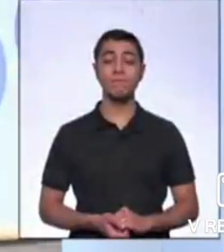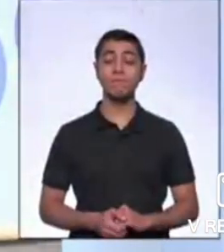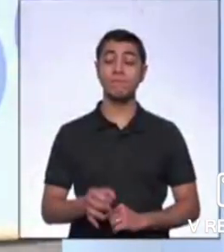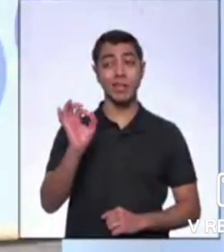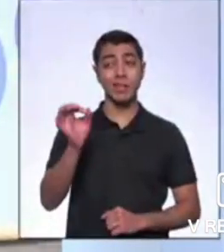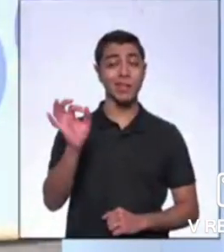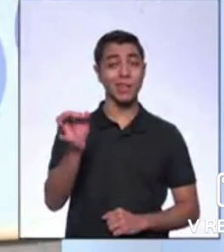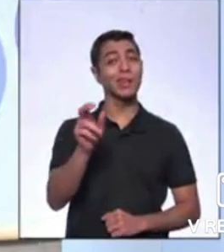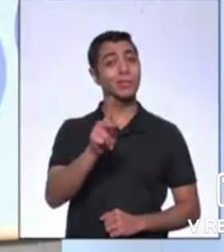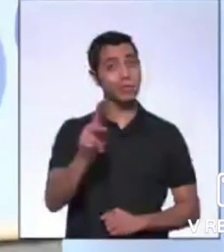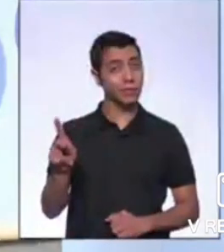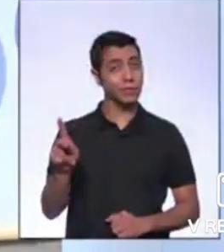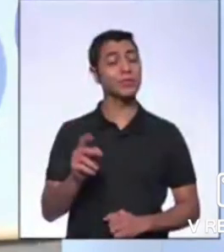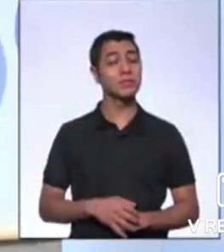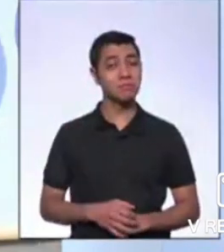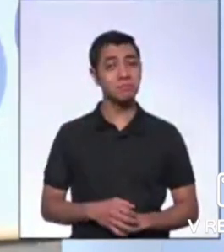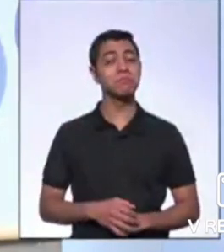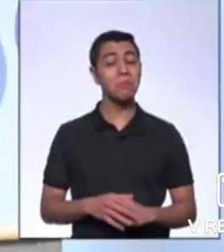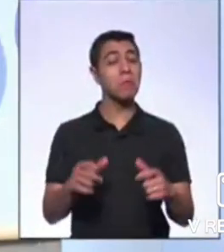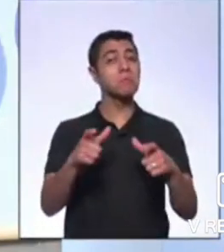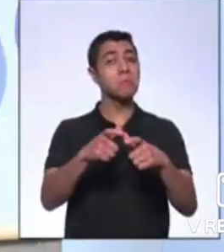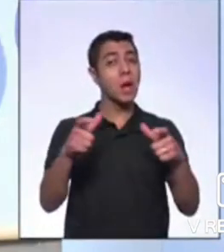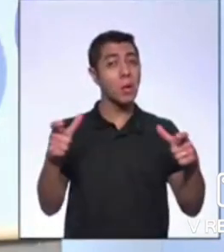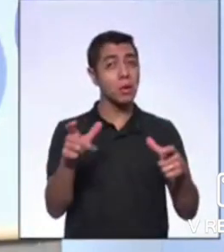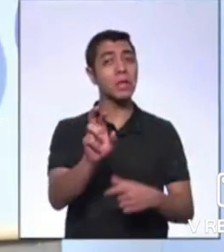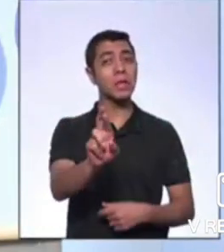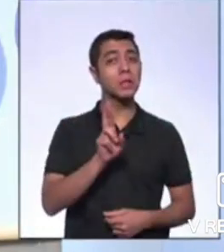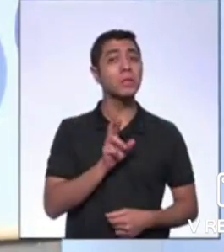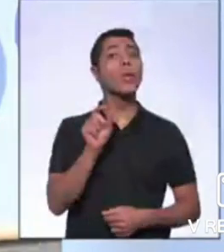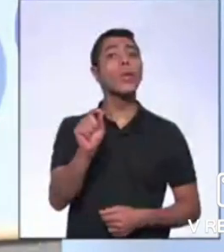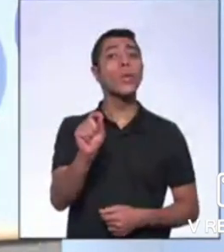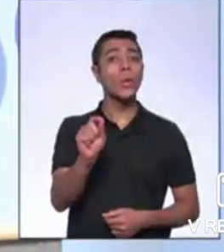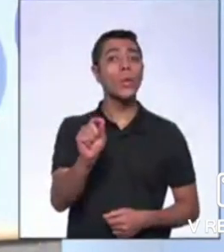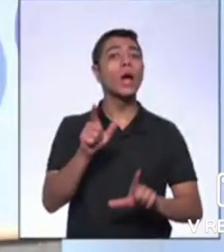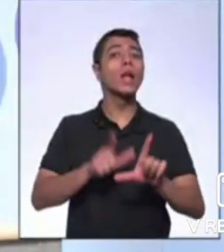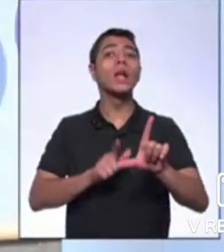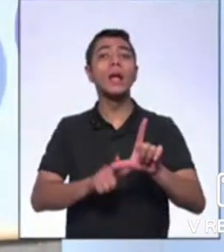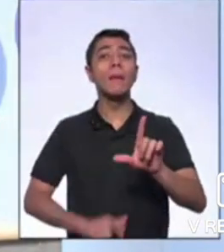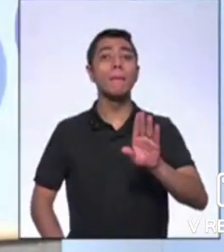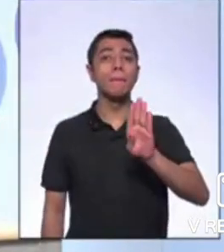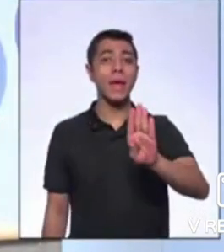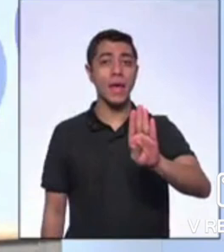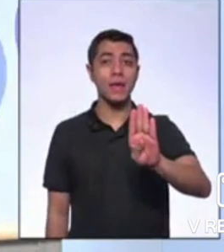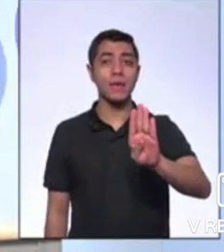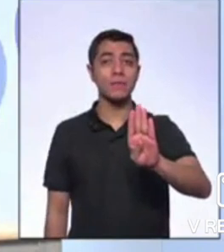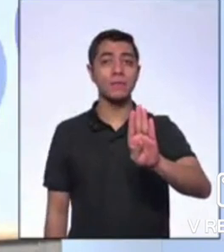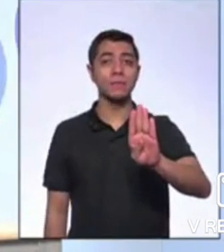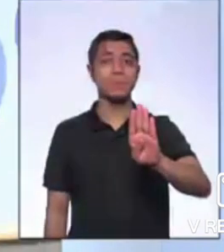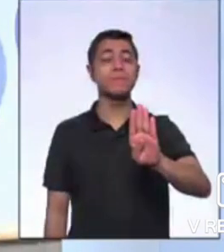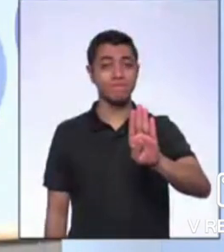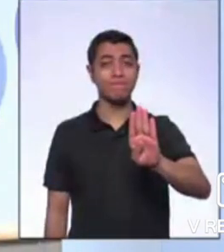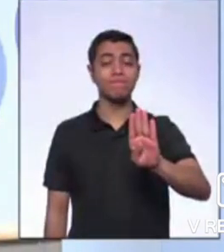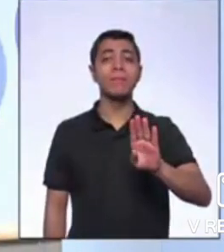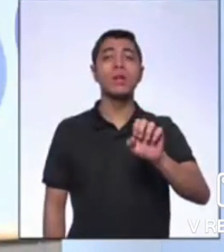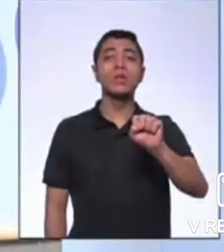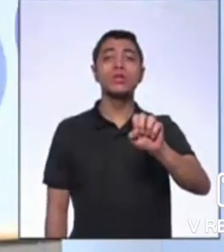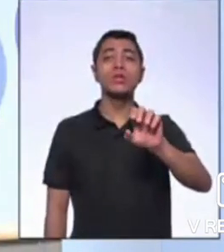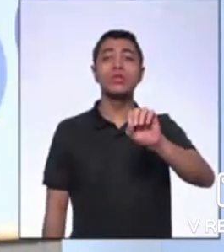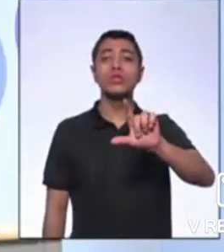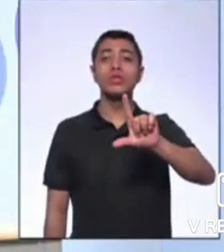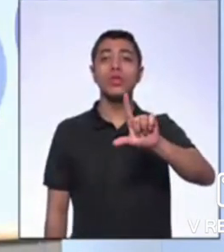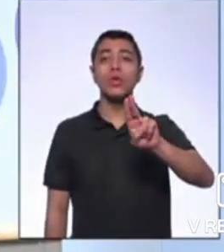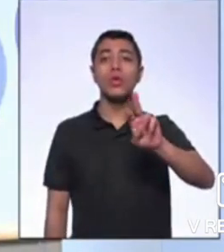Professora, a maioria respondeu que é a letra B, o sal é o soluto